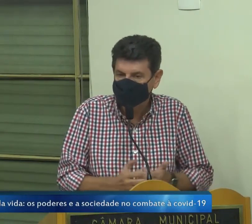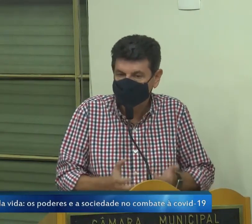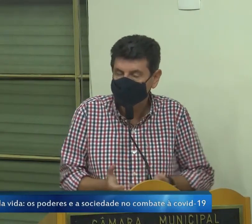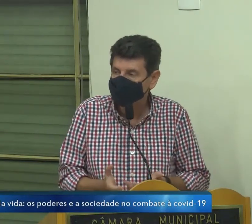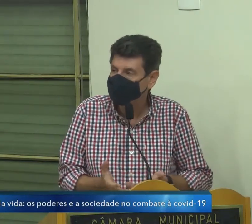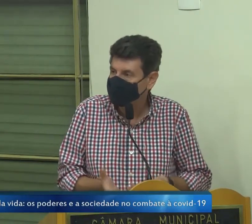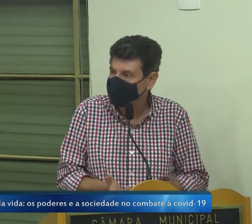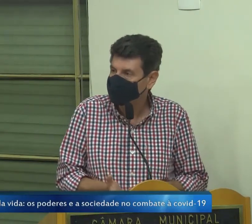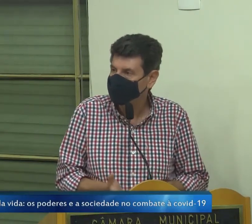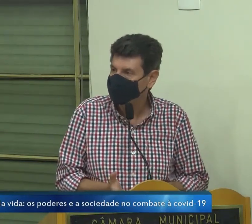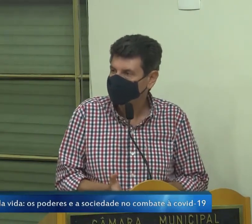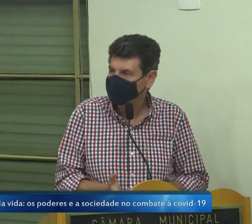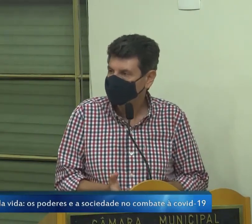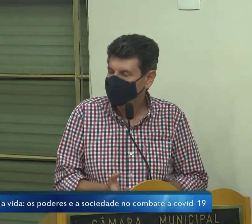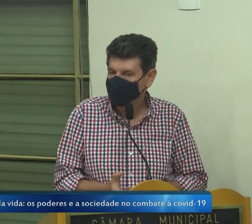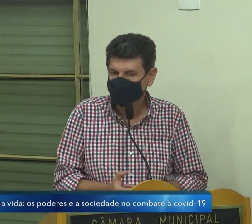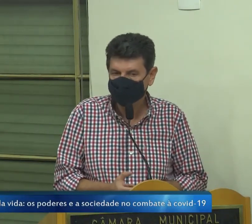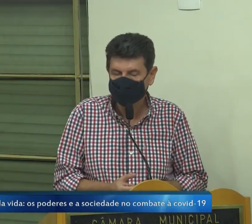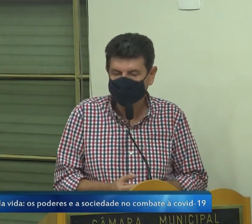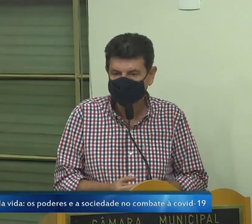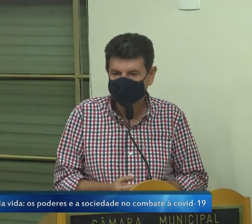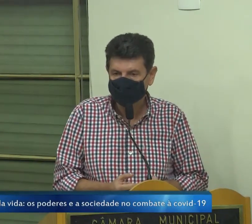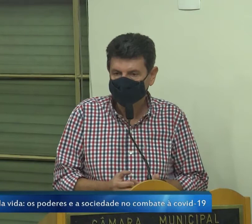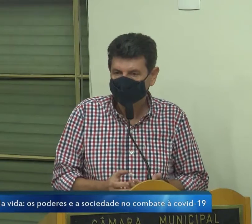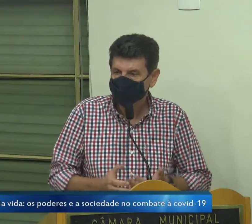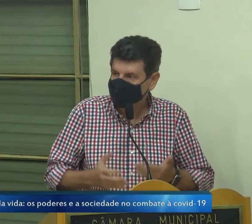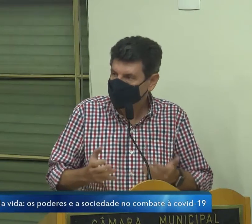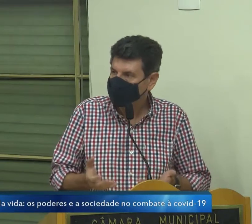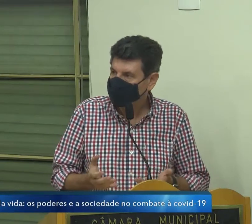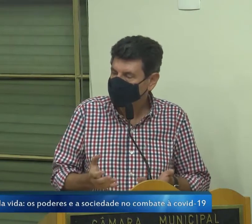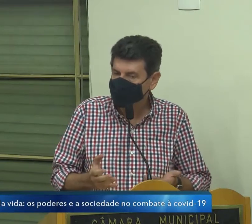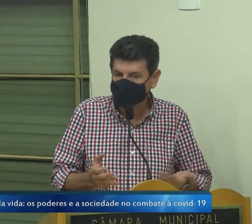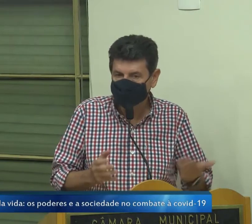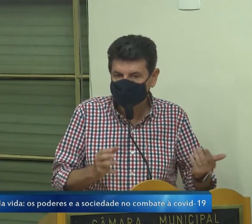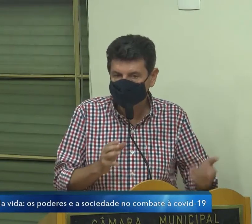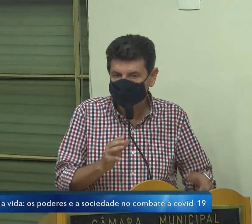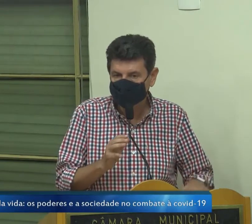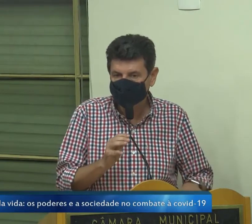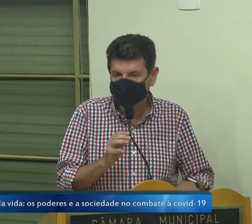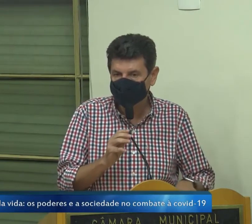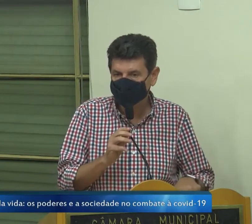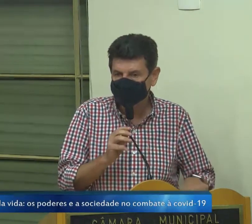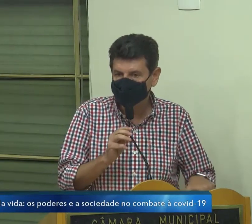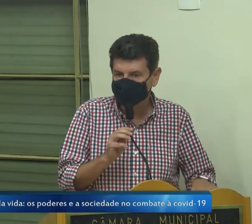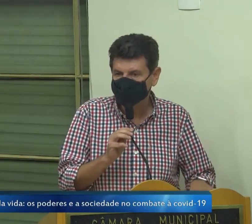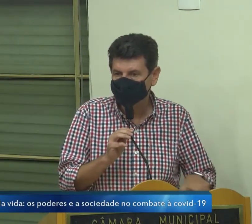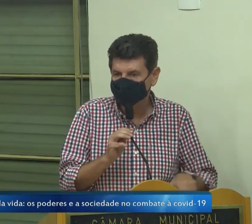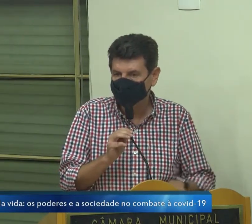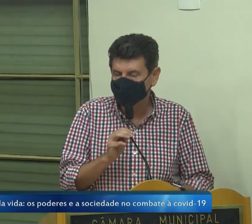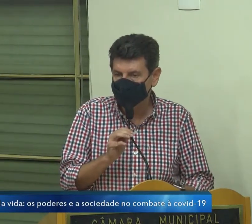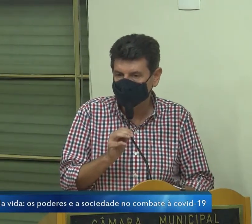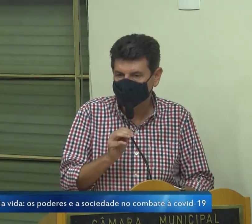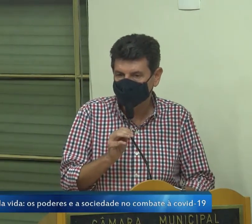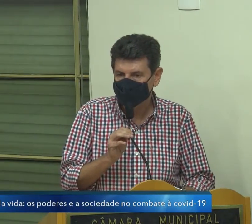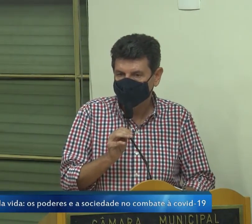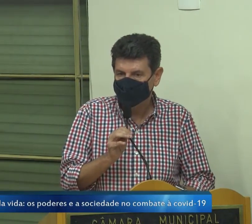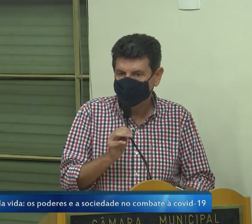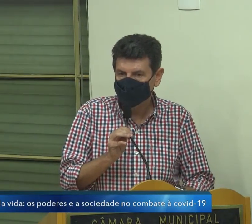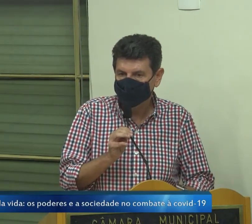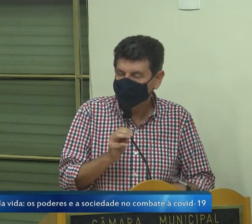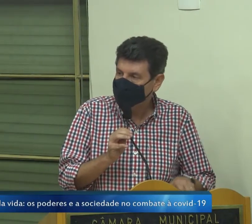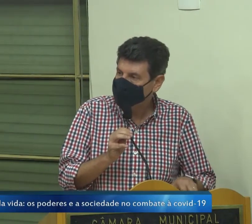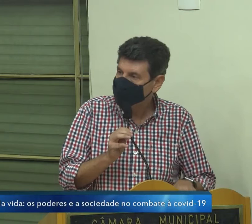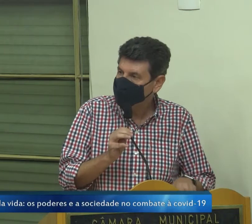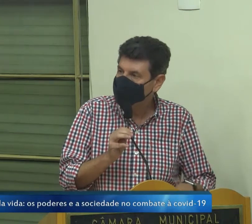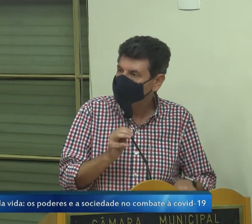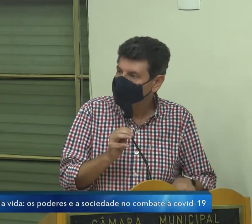por questões de saúde, né? Então, é uma dificuldade muito grande. Nós fizemos, de segunda até agora, nós